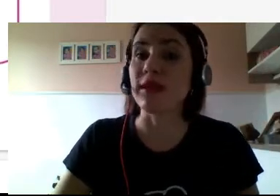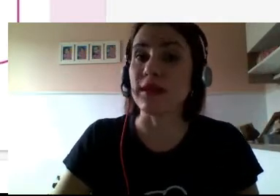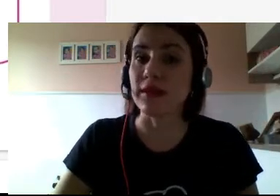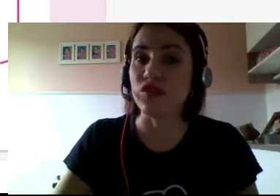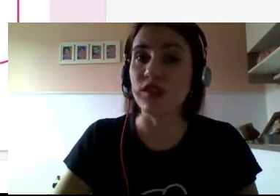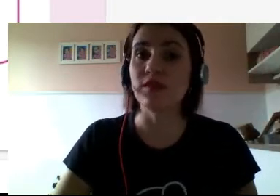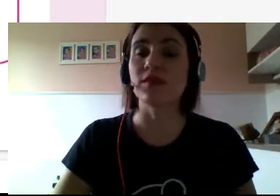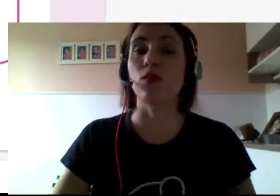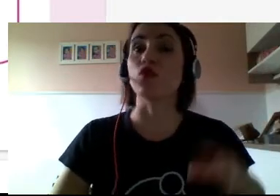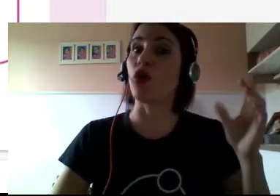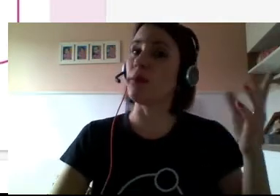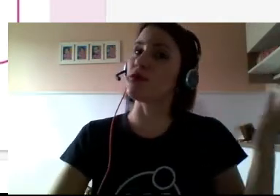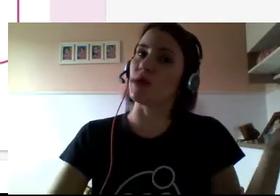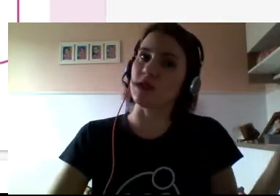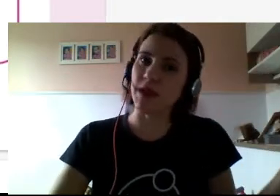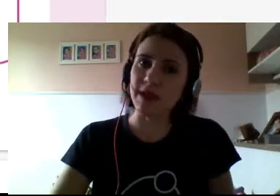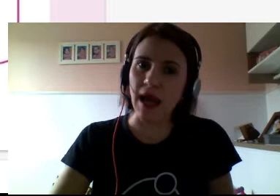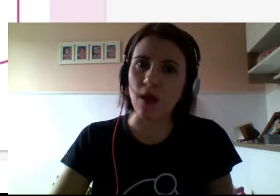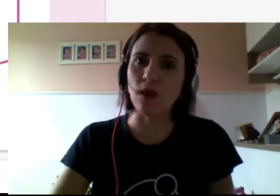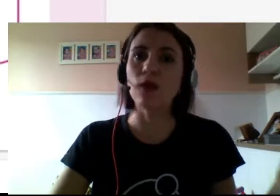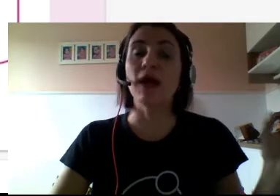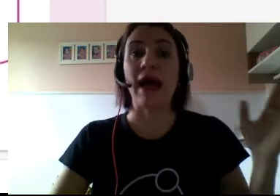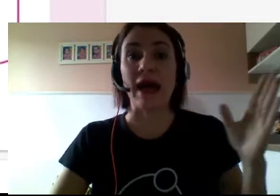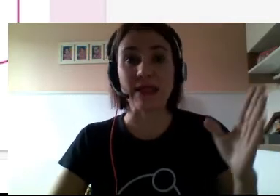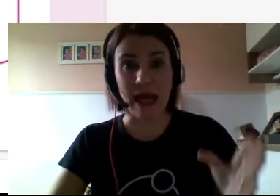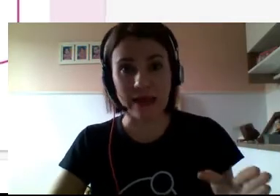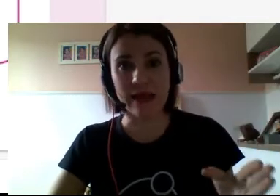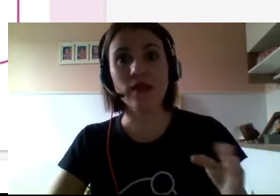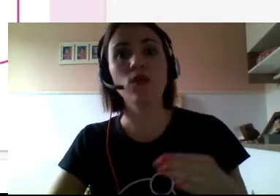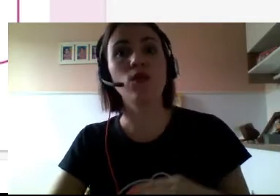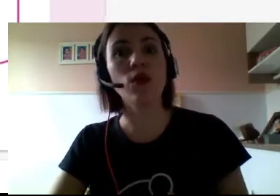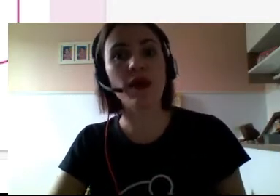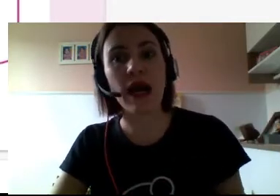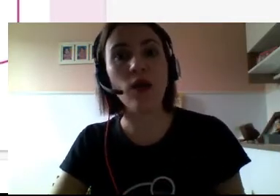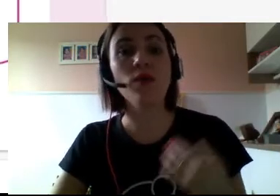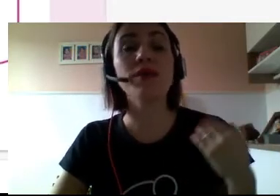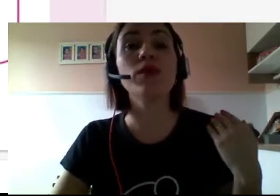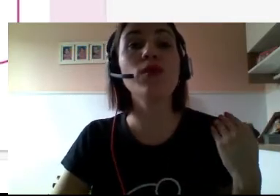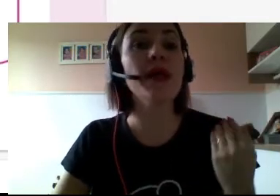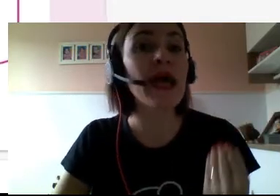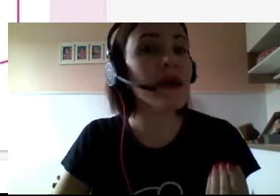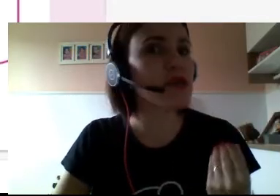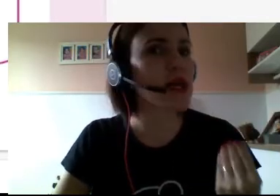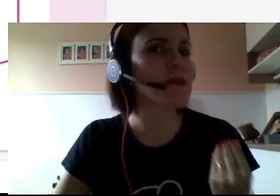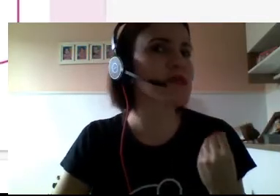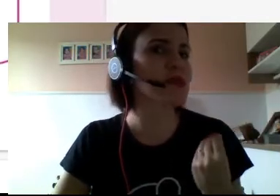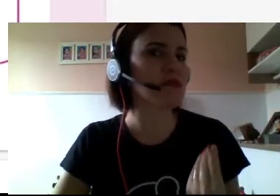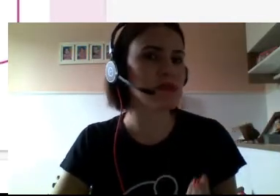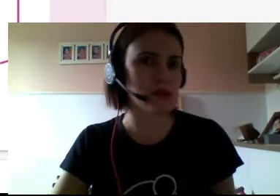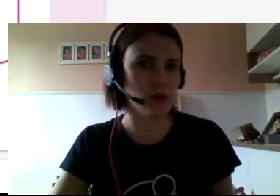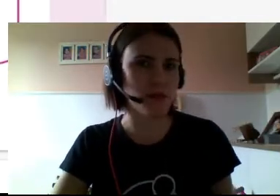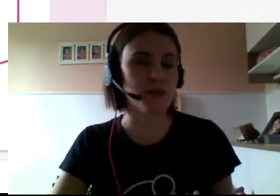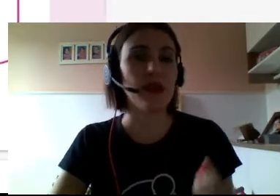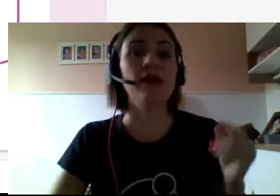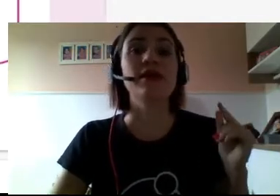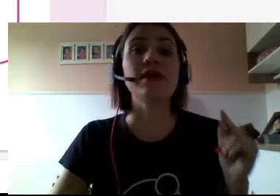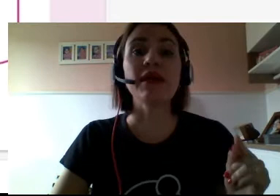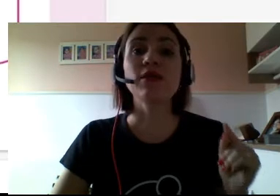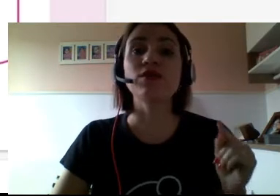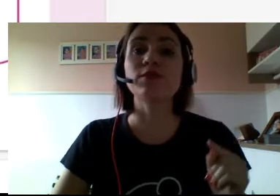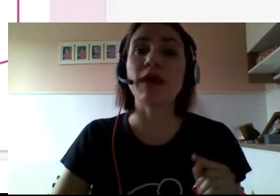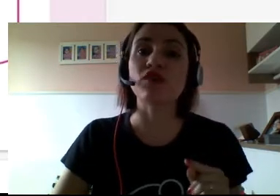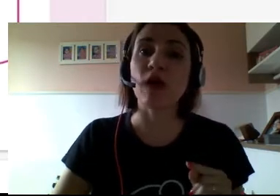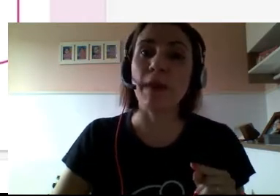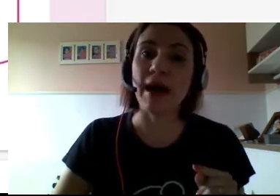nomes dos integrantes o nome do espetáculo a data o local e o horário da apresentação